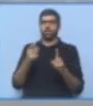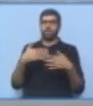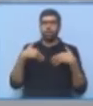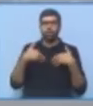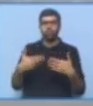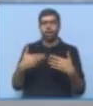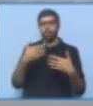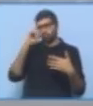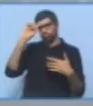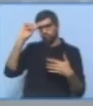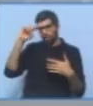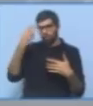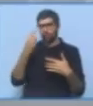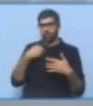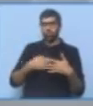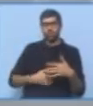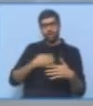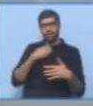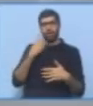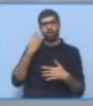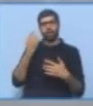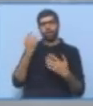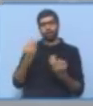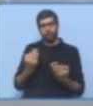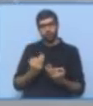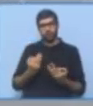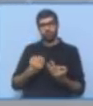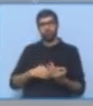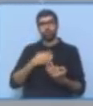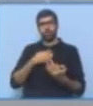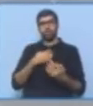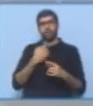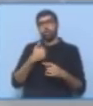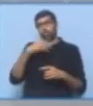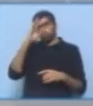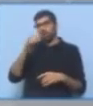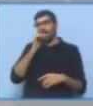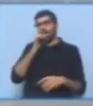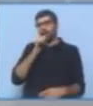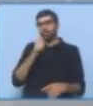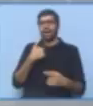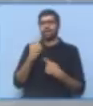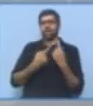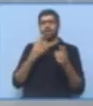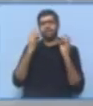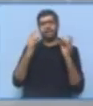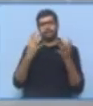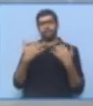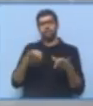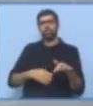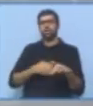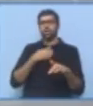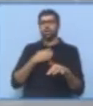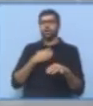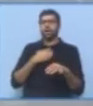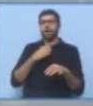voluntário e consciente, eu senti no preciso momento, eu sei que é água, às vezes até brincávamos com isso, mas eu senti o